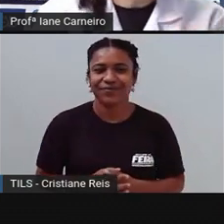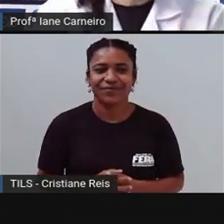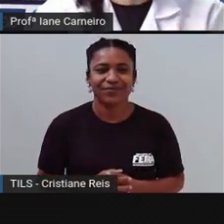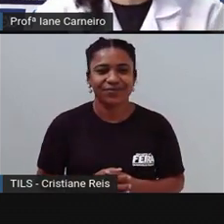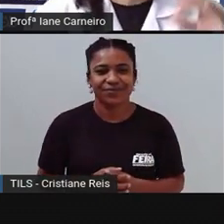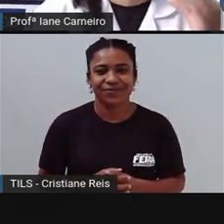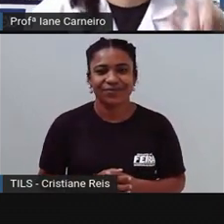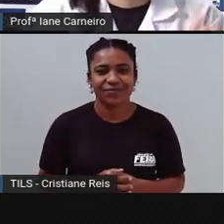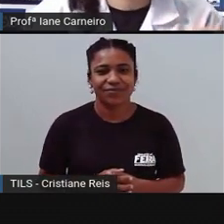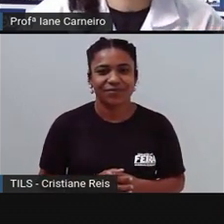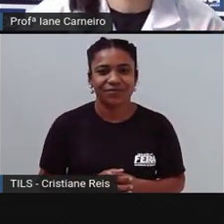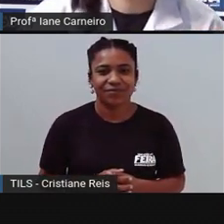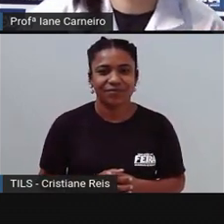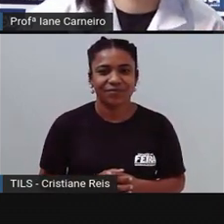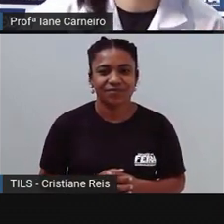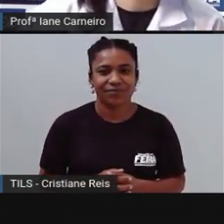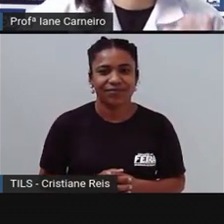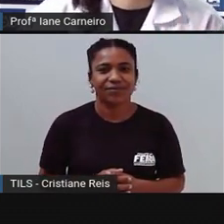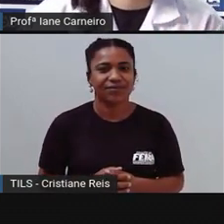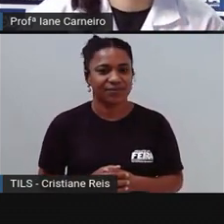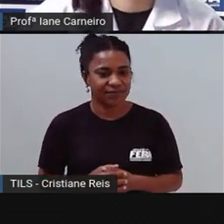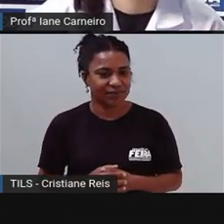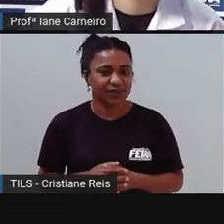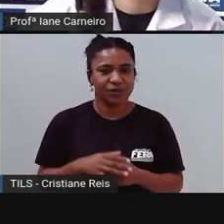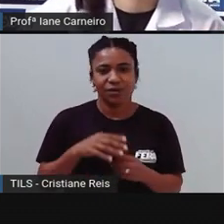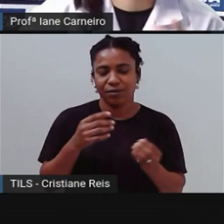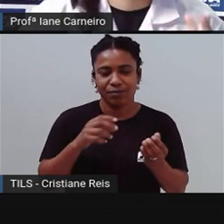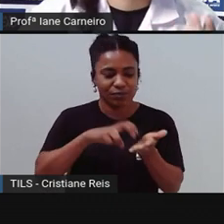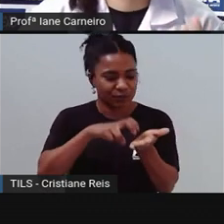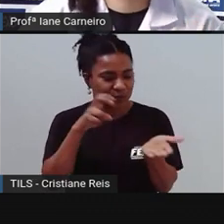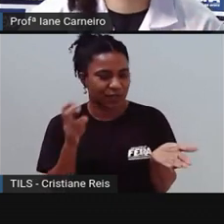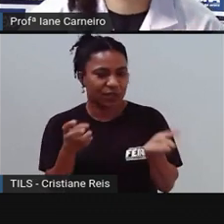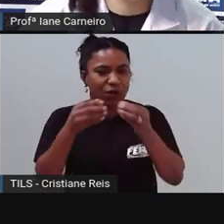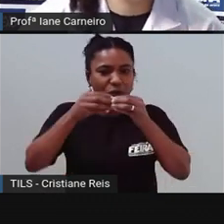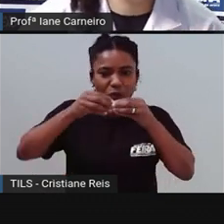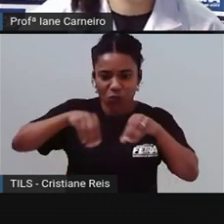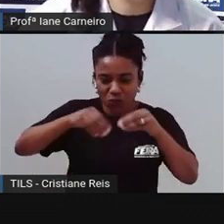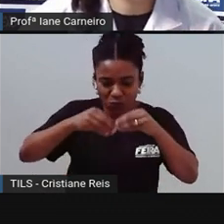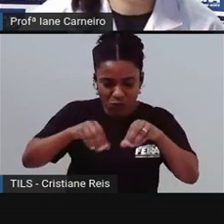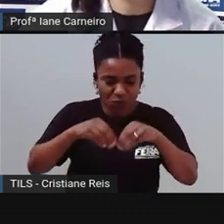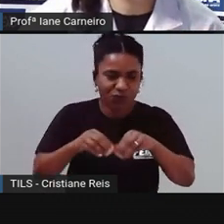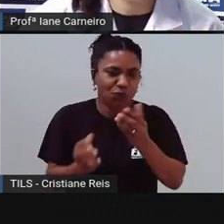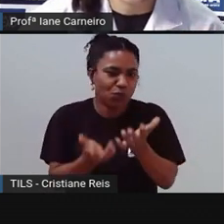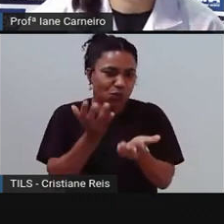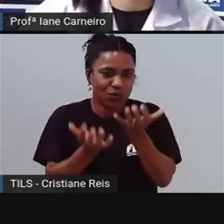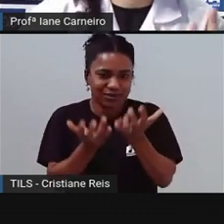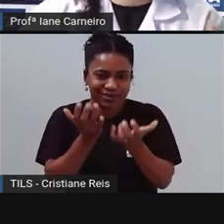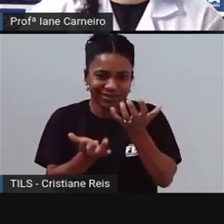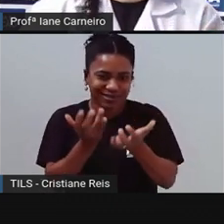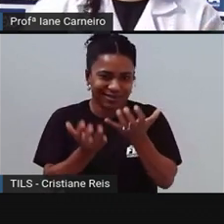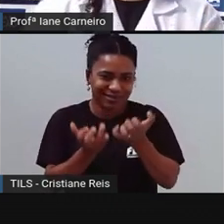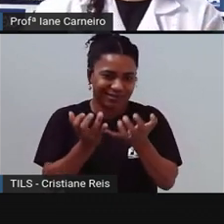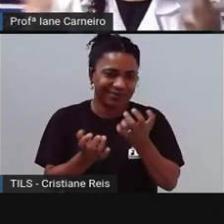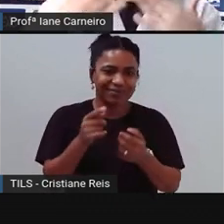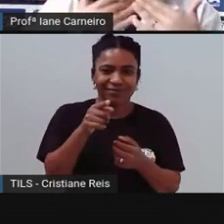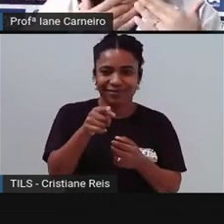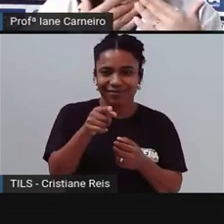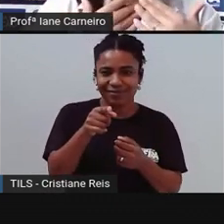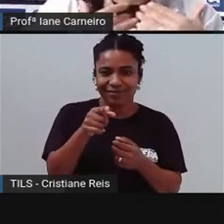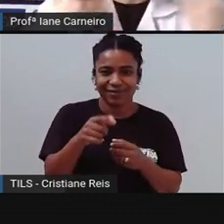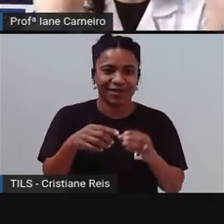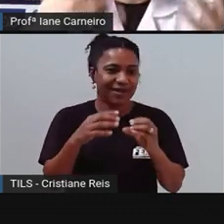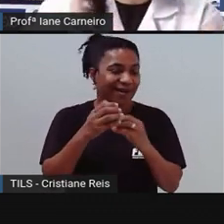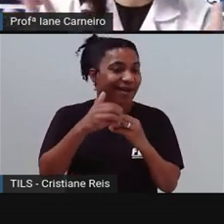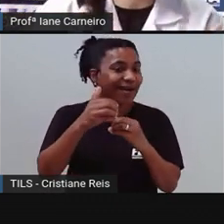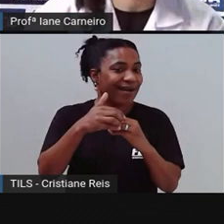só. Pela manhã, né? Tem gente que come ovo frito, ovo cozido, e aí, ó, a casca do ovo a gente não vai